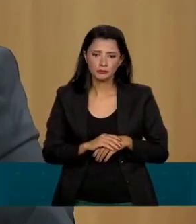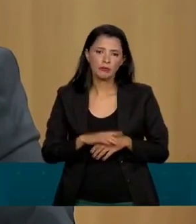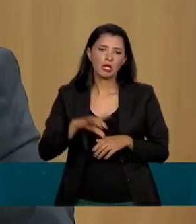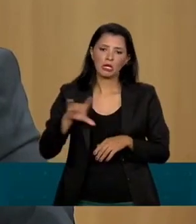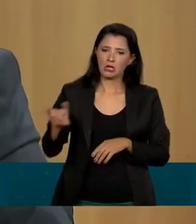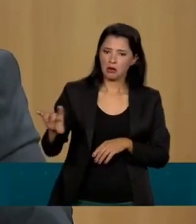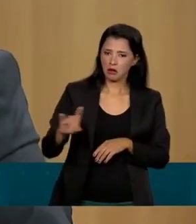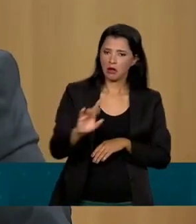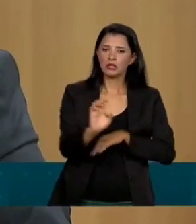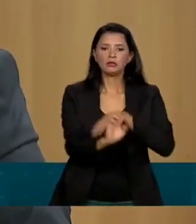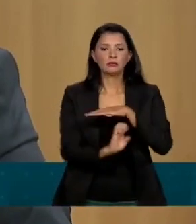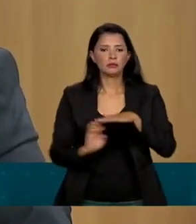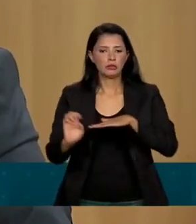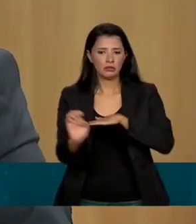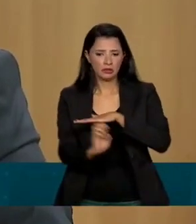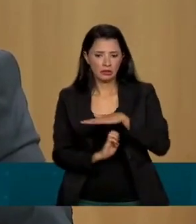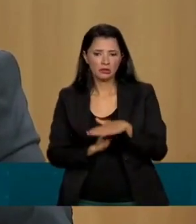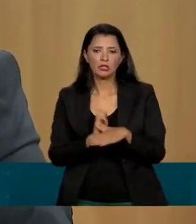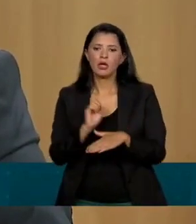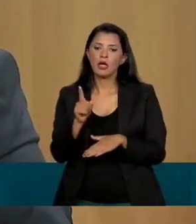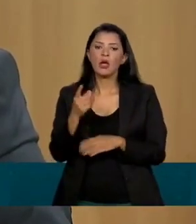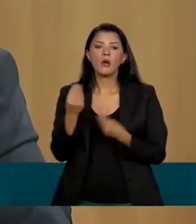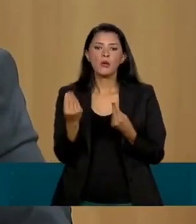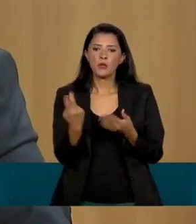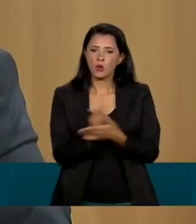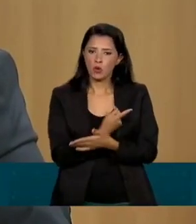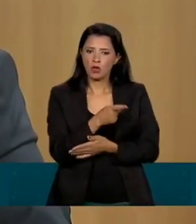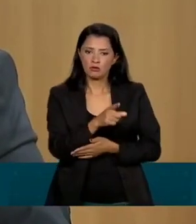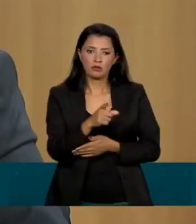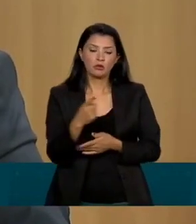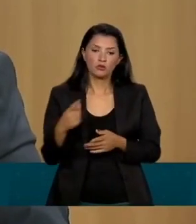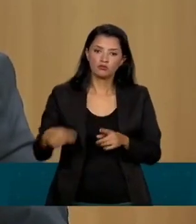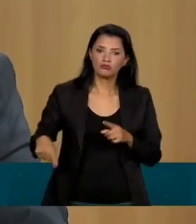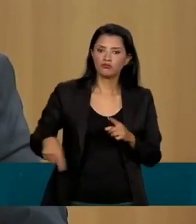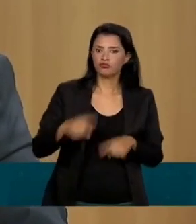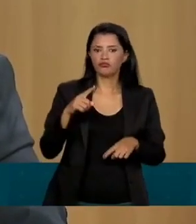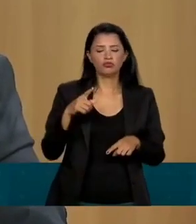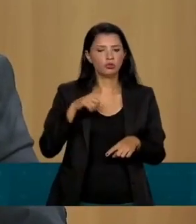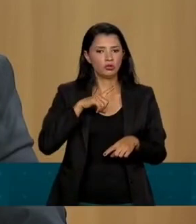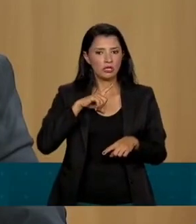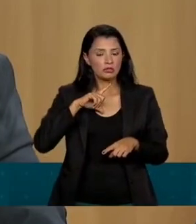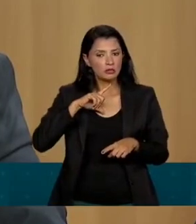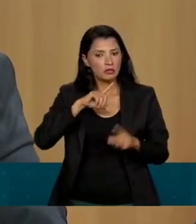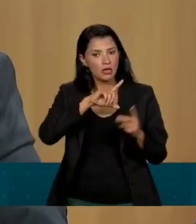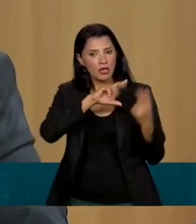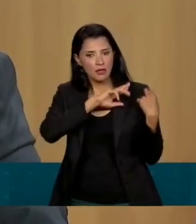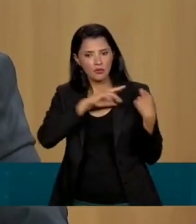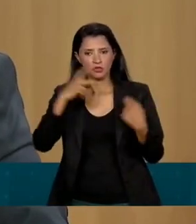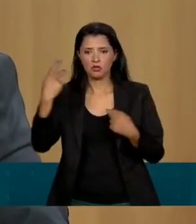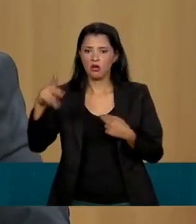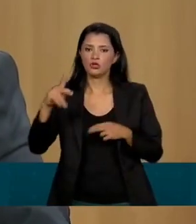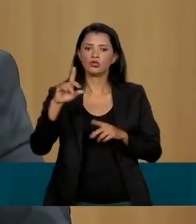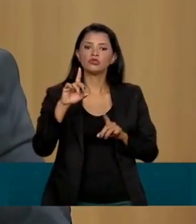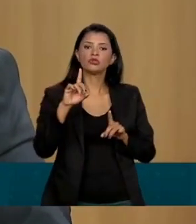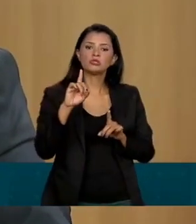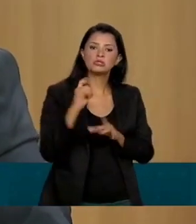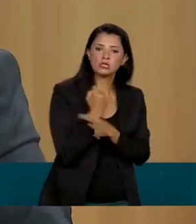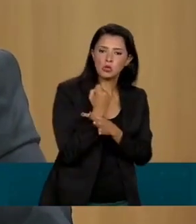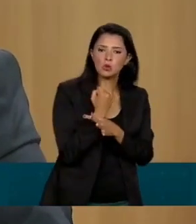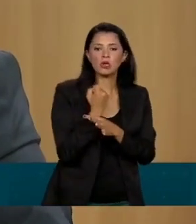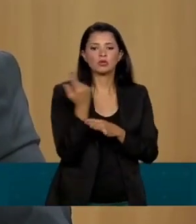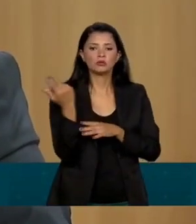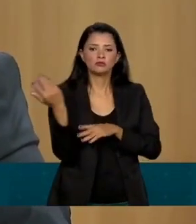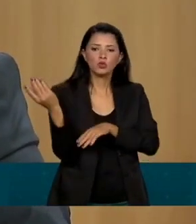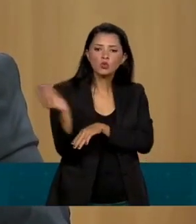cada empresa em face da eventual violação do dever de segurança e de dever de cuidado